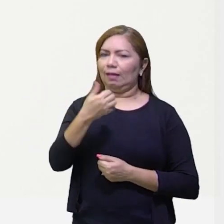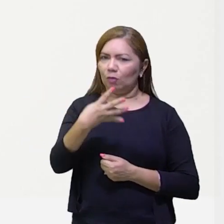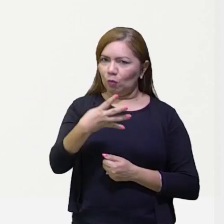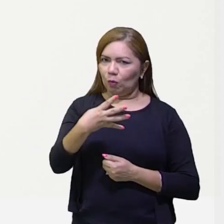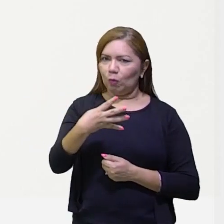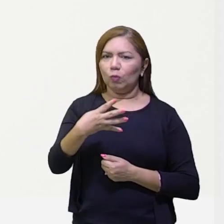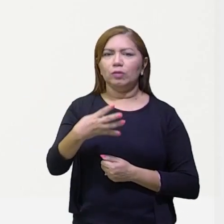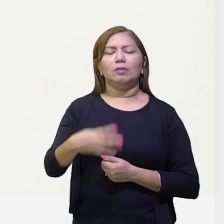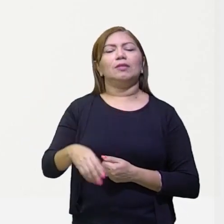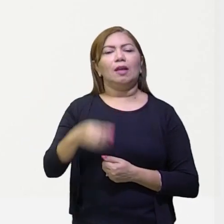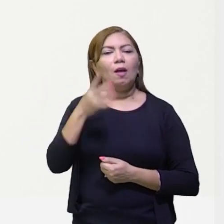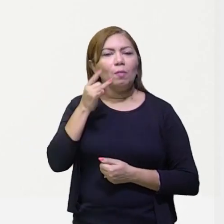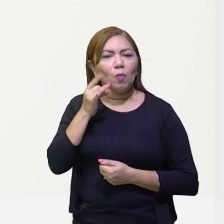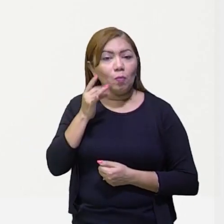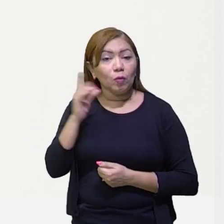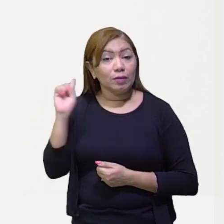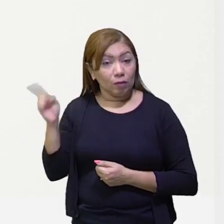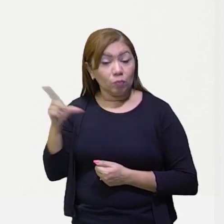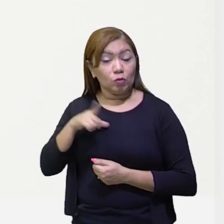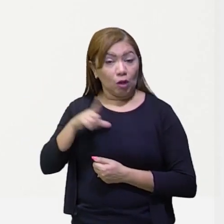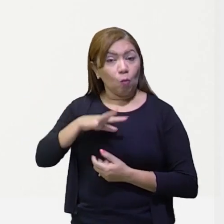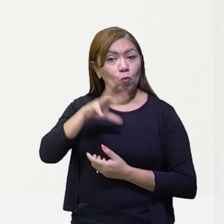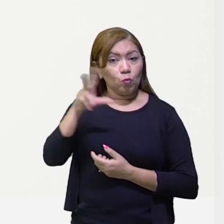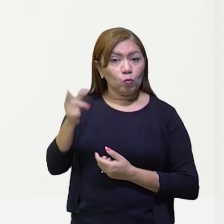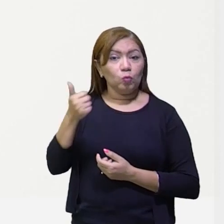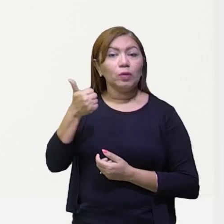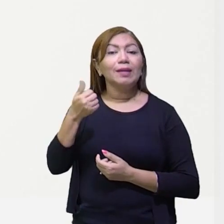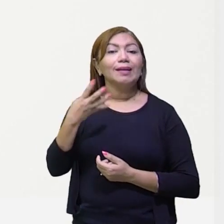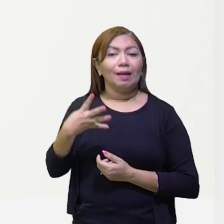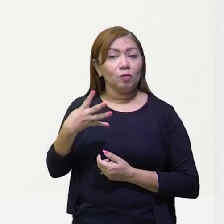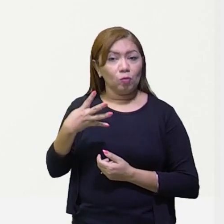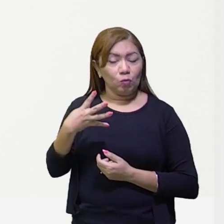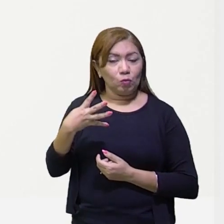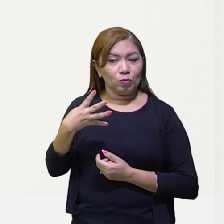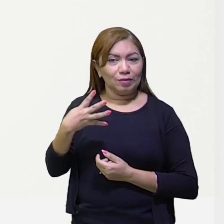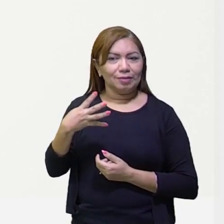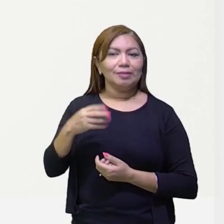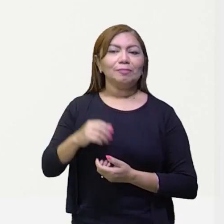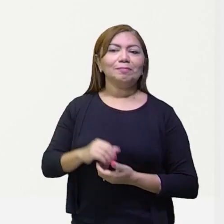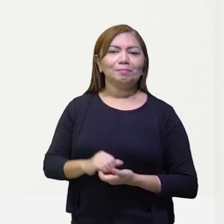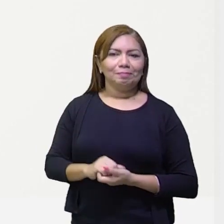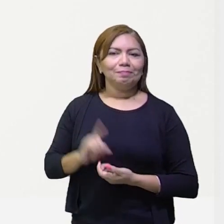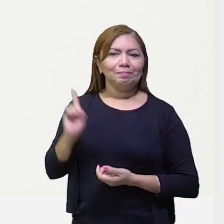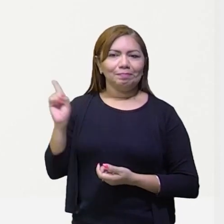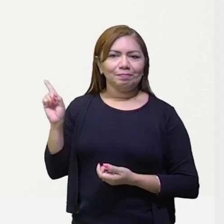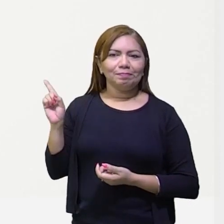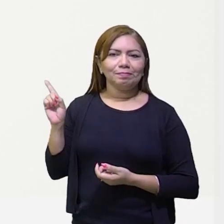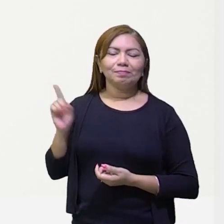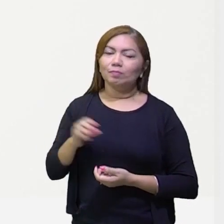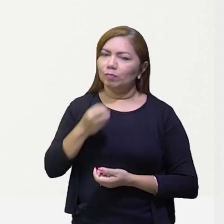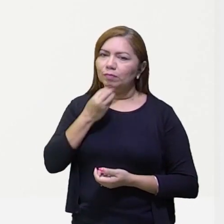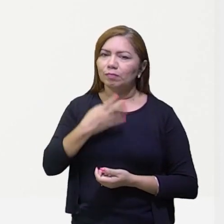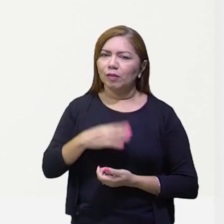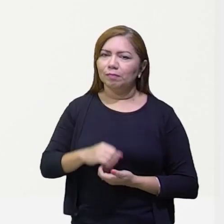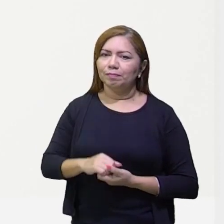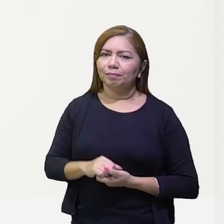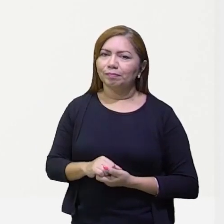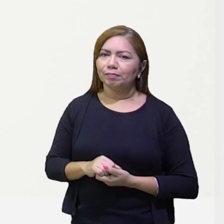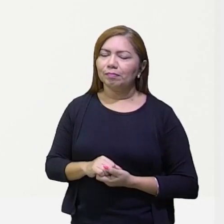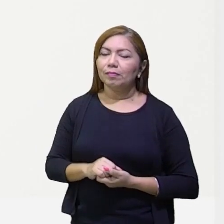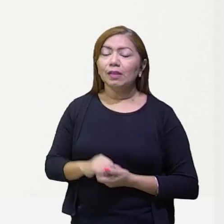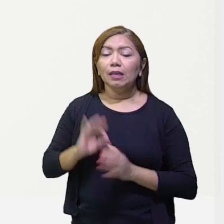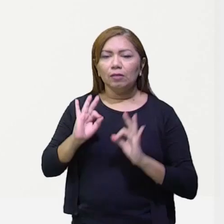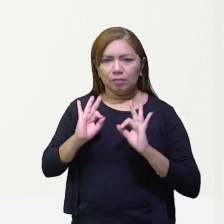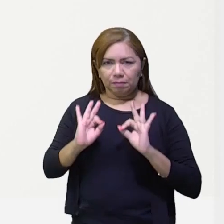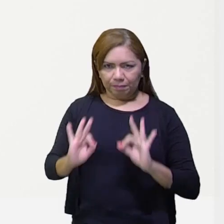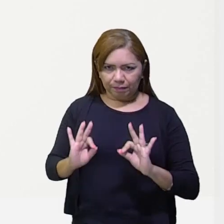bombons. Então nós temos aí um total de bombons igual a quanto? 14. Muito bem. Certo, professor?